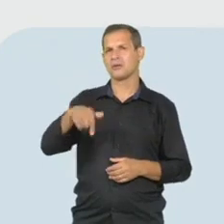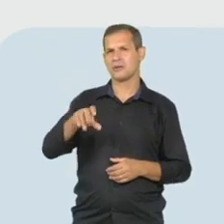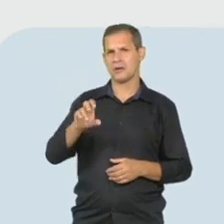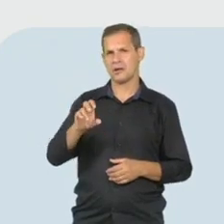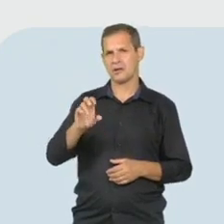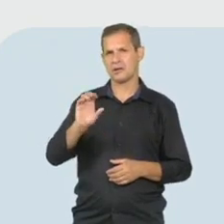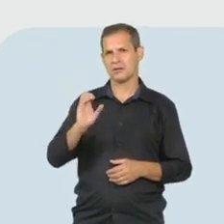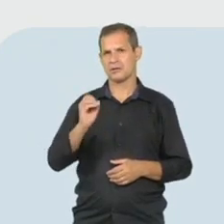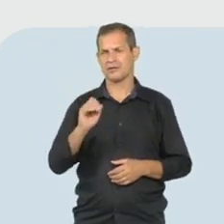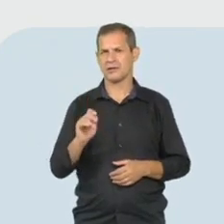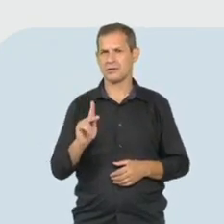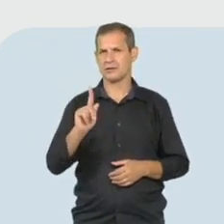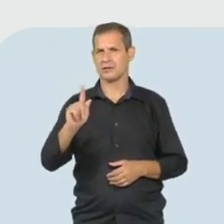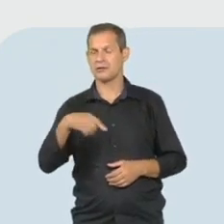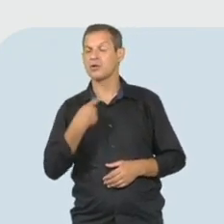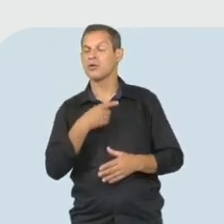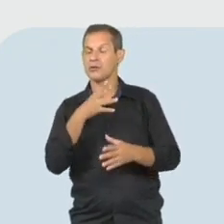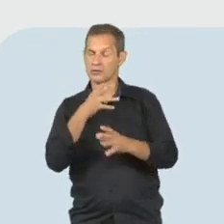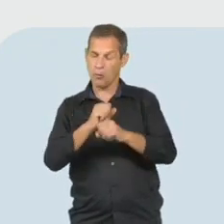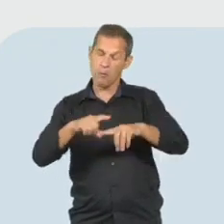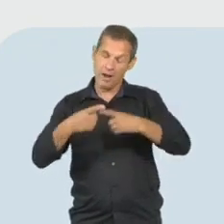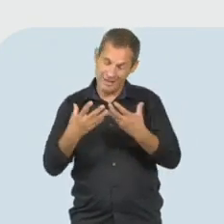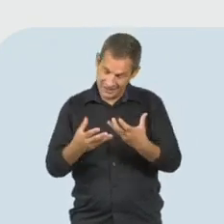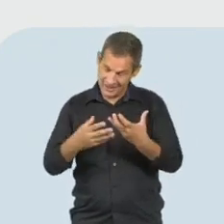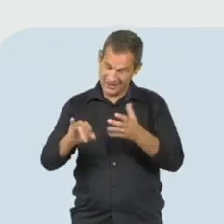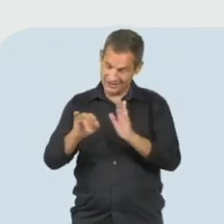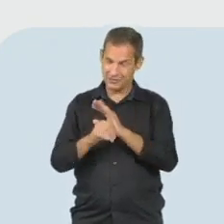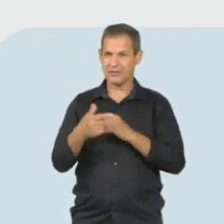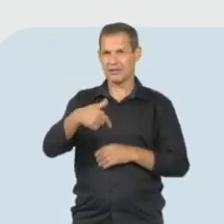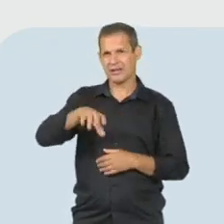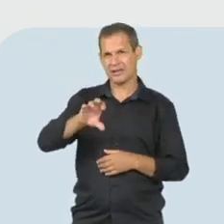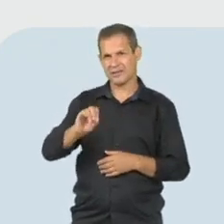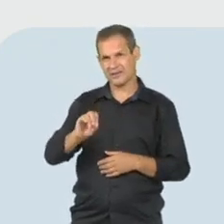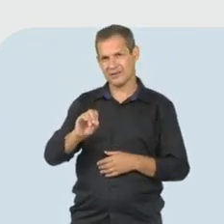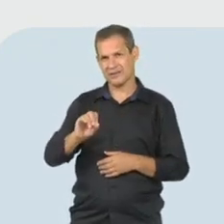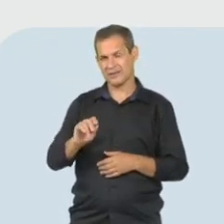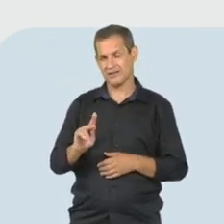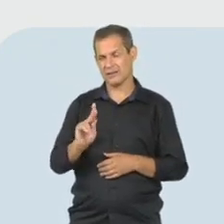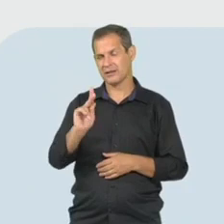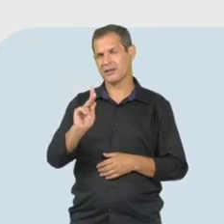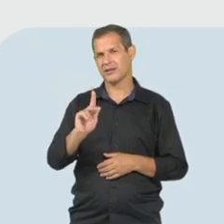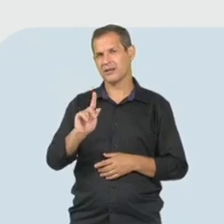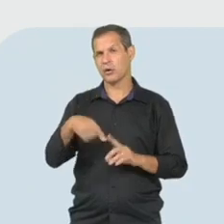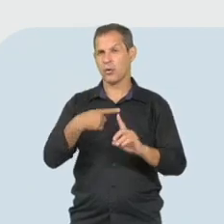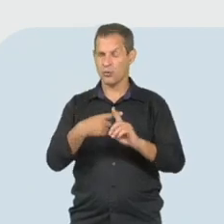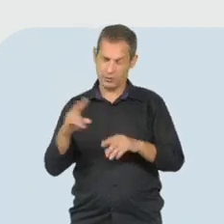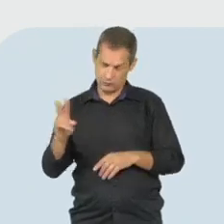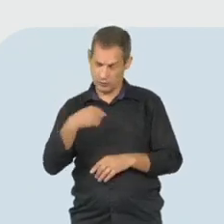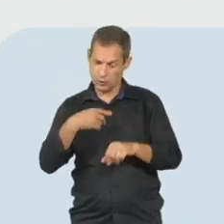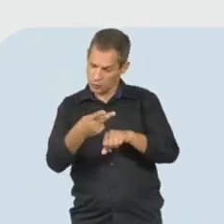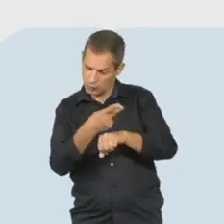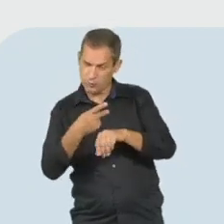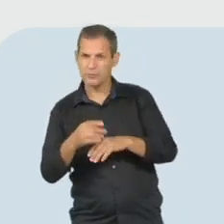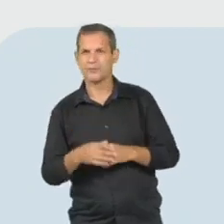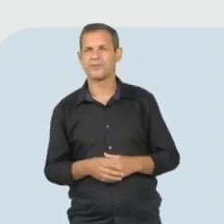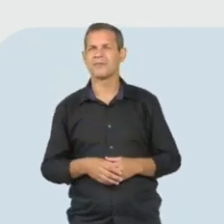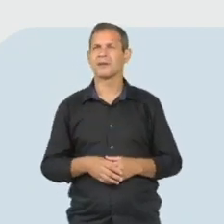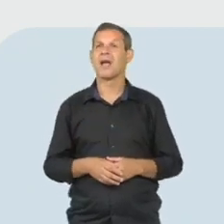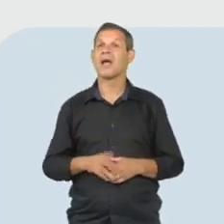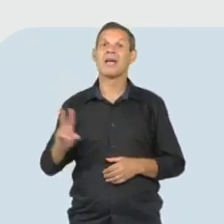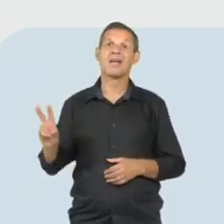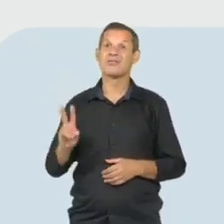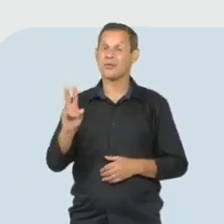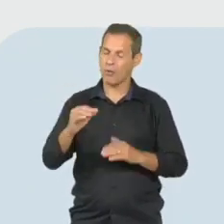quilos. Nós fizemos o cálculo. Só que ele quer saber de 70 ou mais. Por isso, os valores que eu estou procurando são